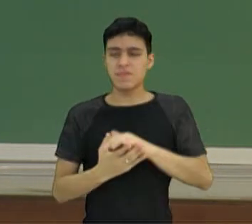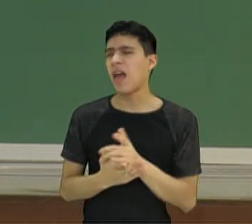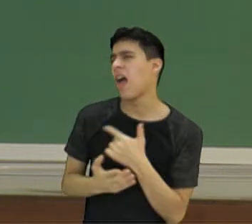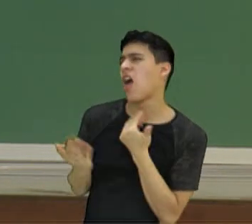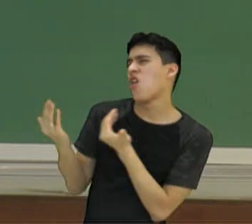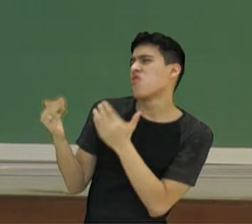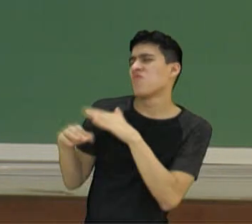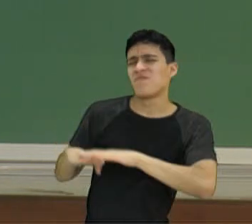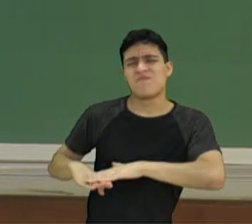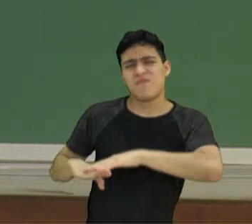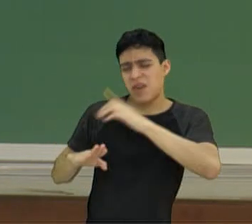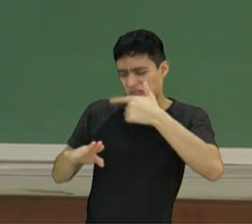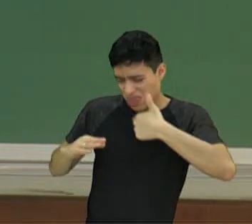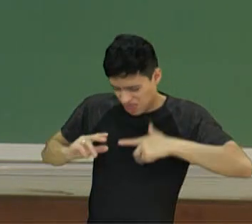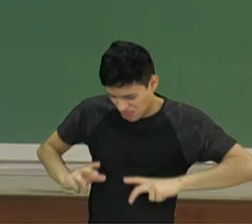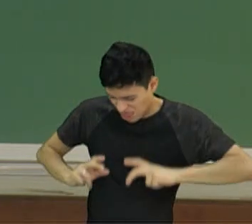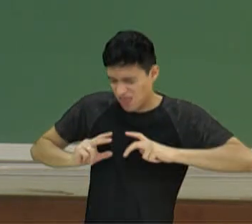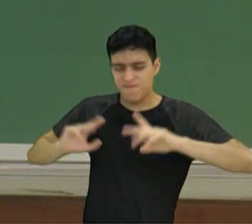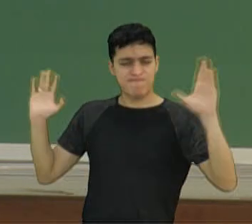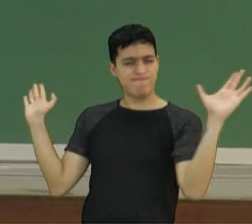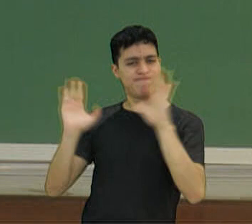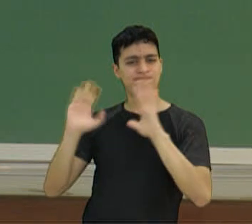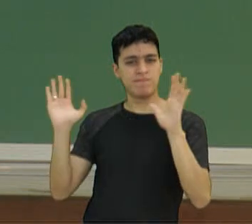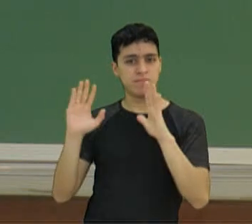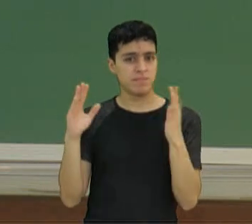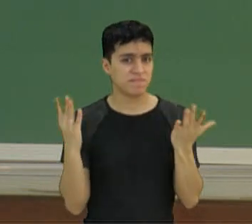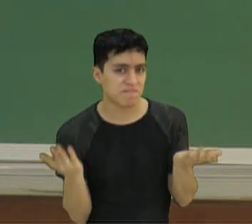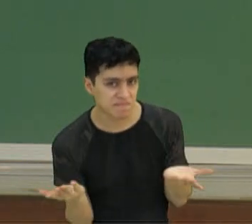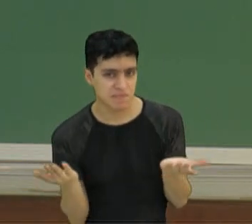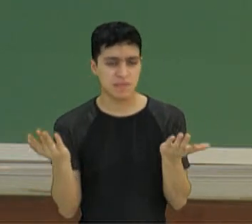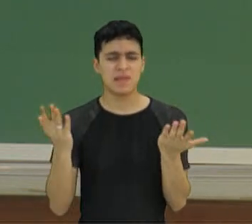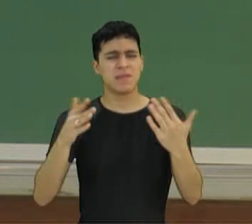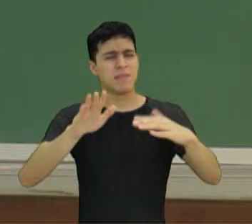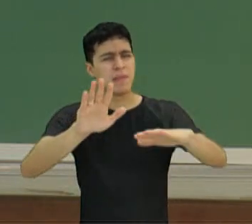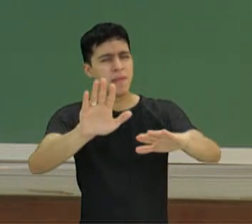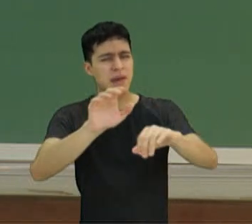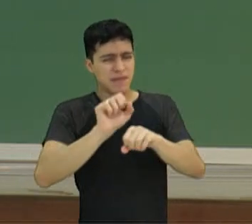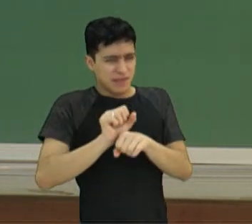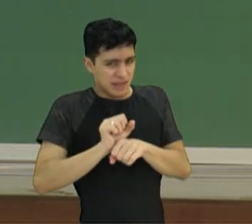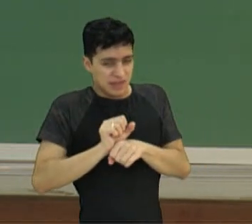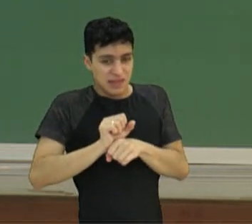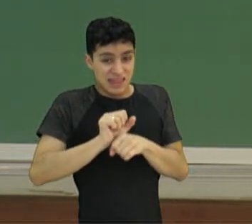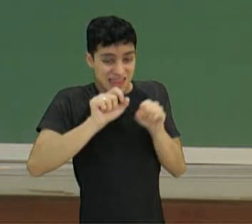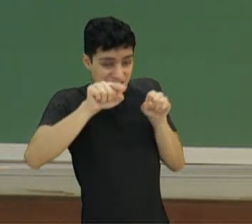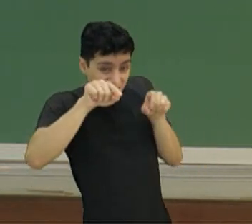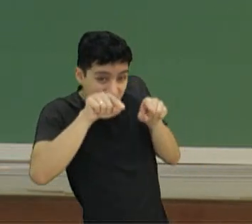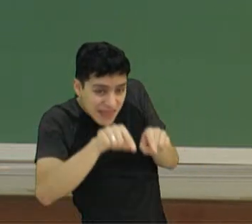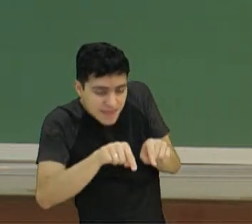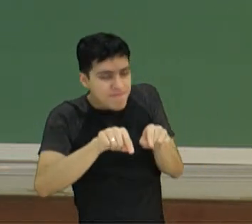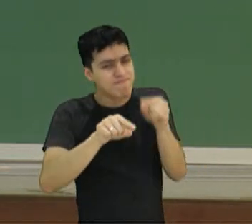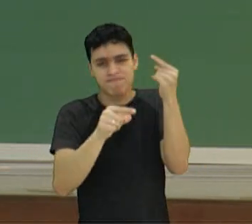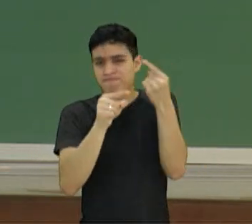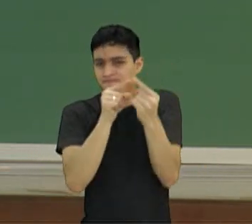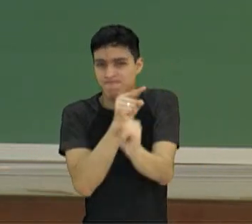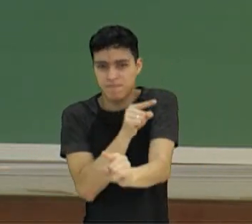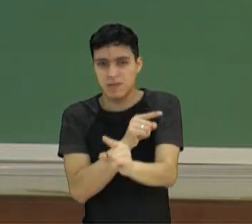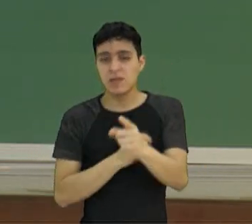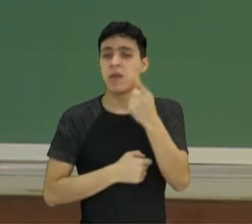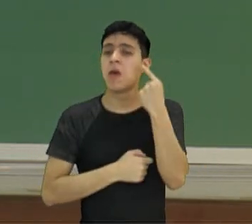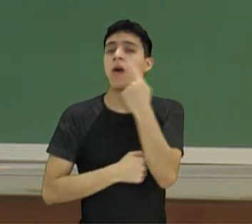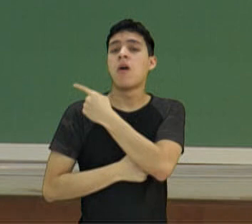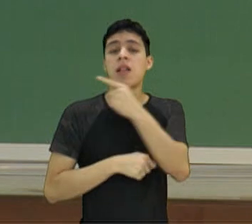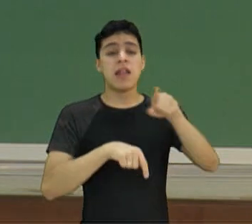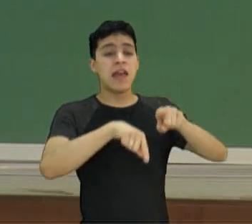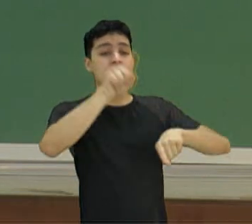demais para poder desenvolver o câncer de mama. Pera aí, não é assim que as coisas funcionam, né? Olha só o que que diz